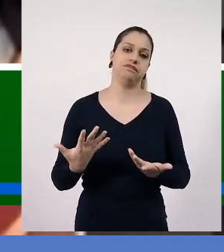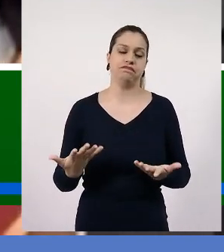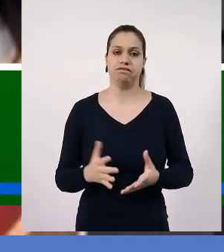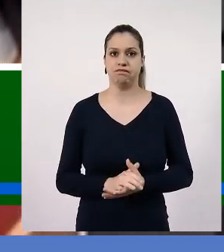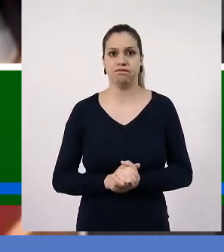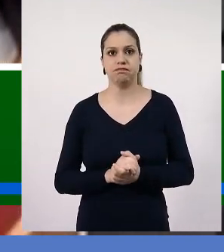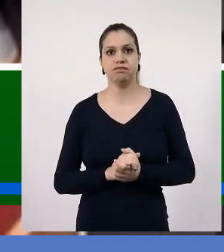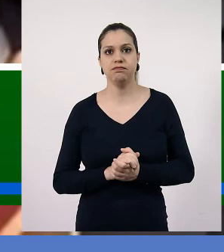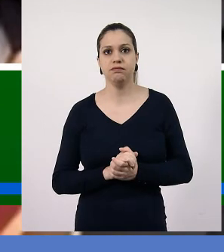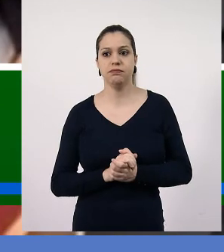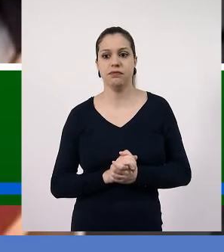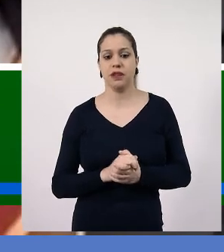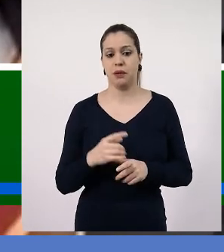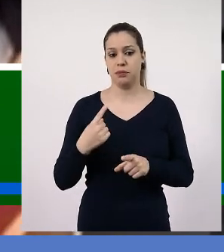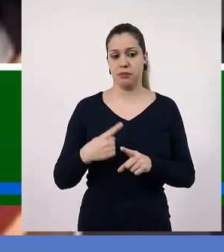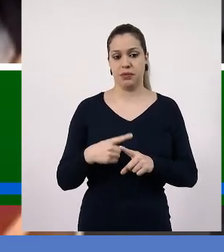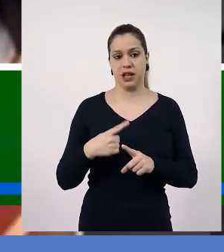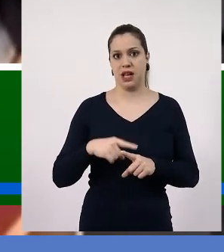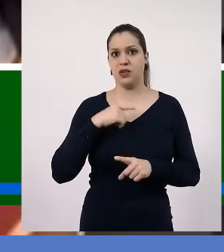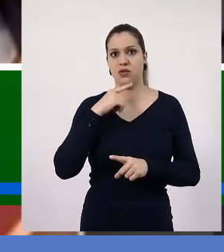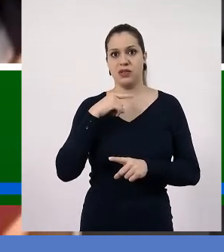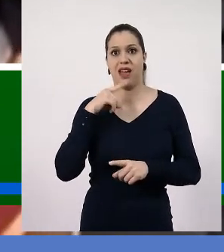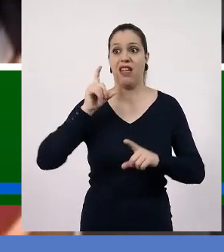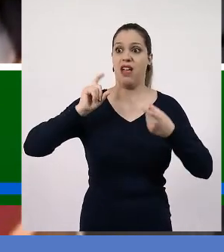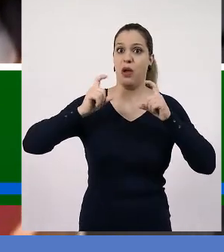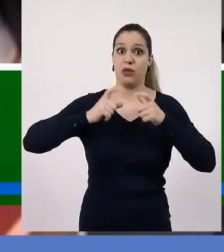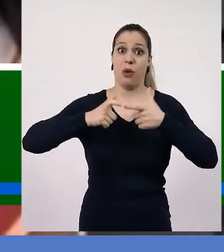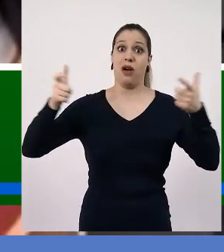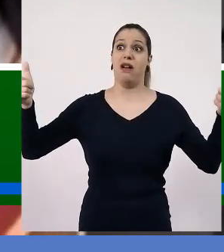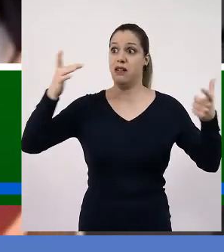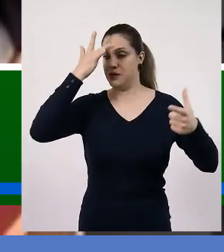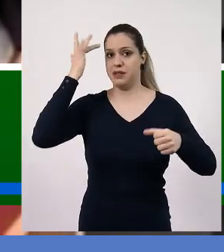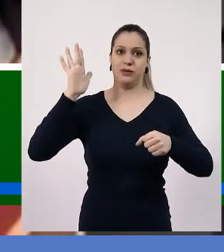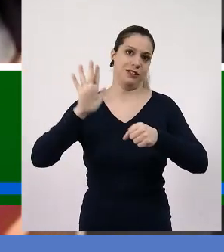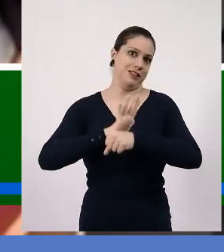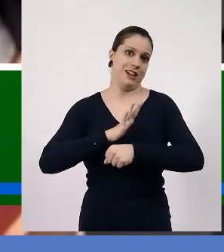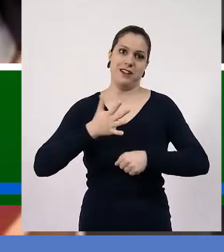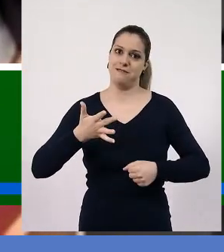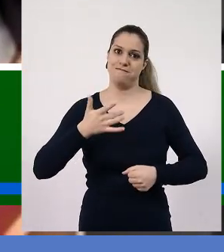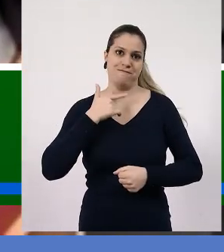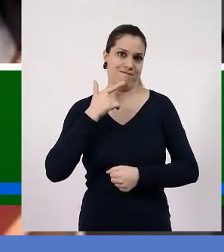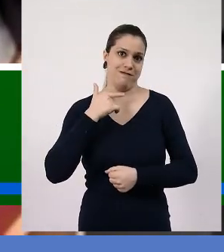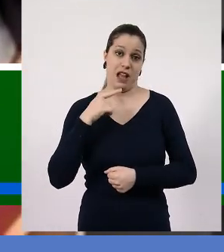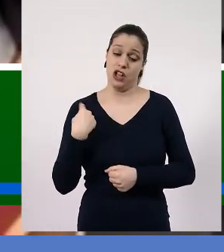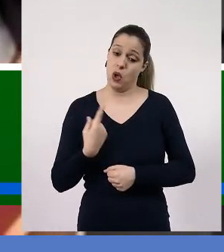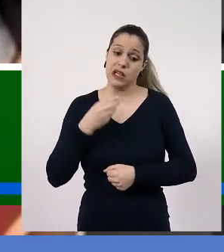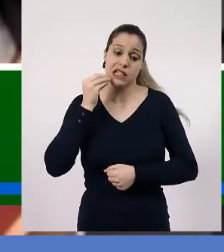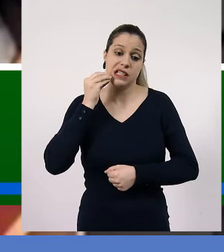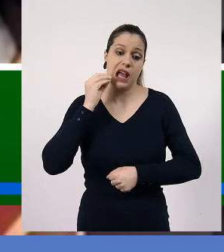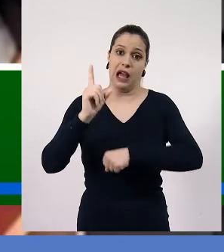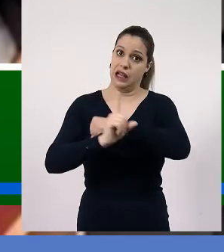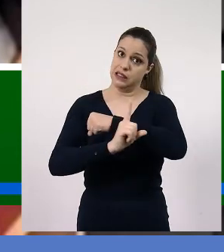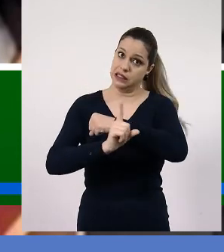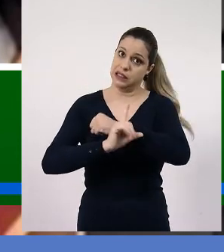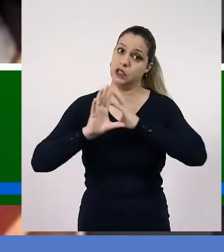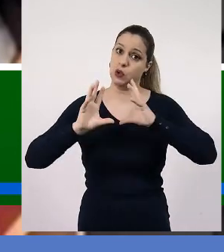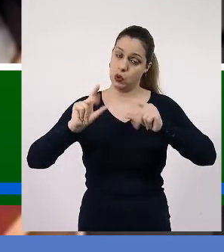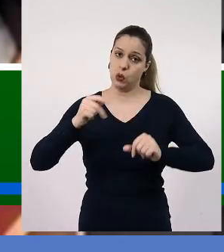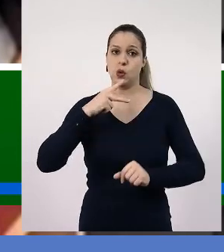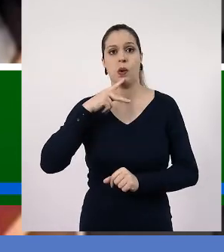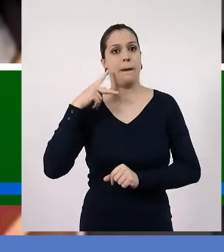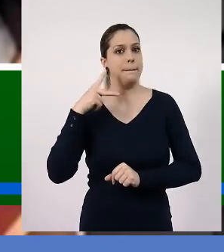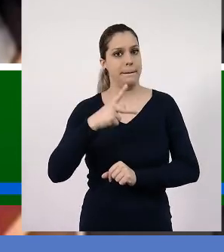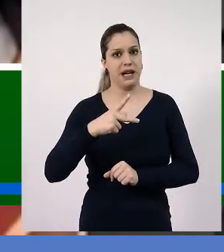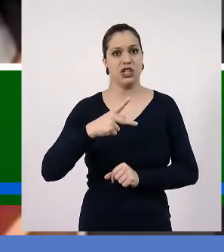nesse período não dá para fazer reunião, não dá para atender. A gente tem procurado atender todos os pré-candidatos nossos, particularmente do